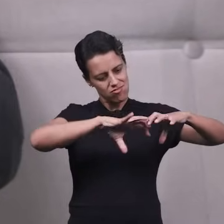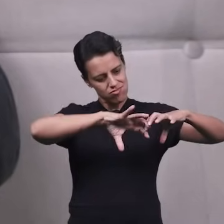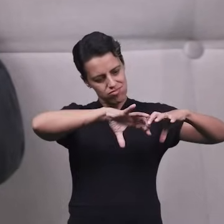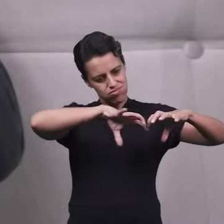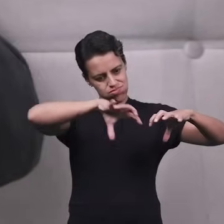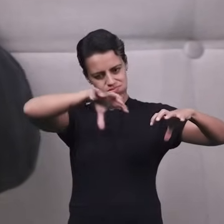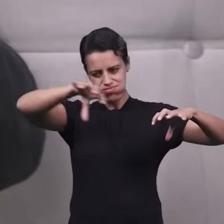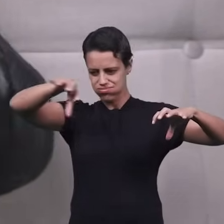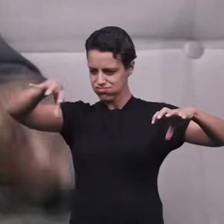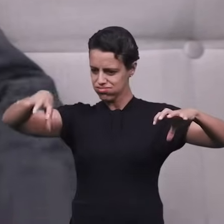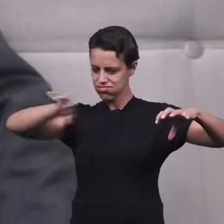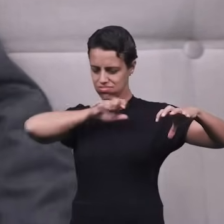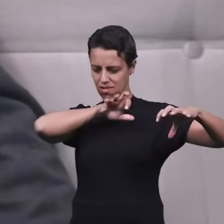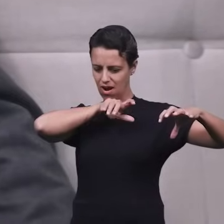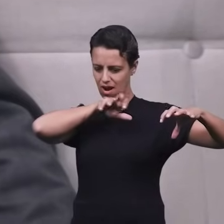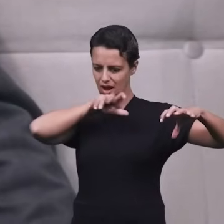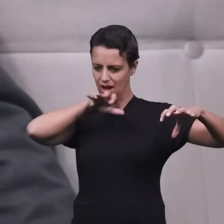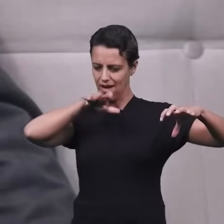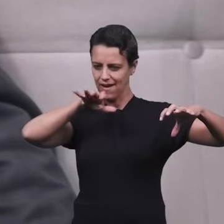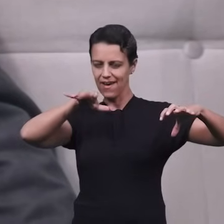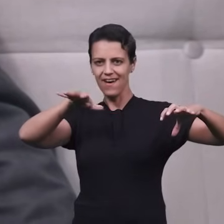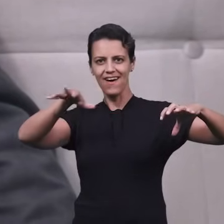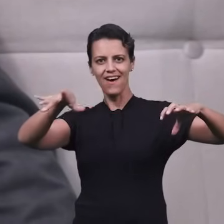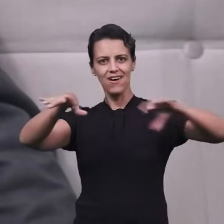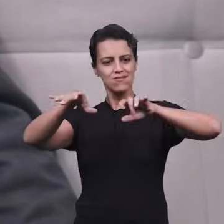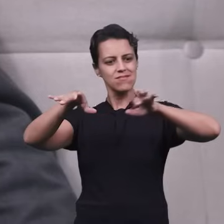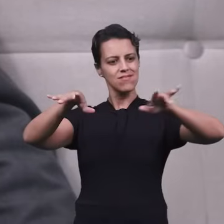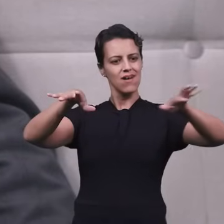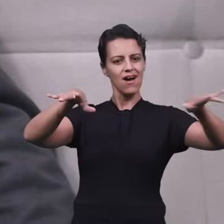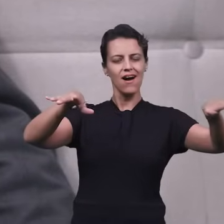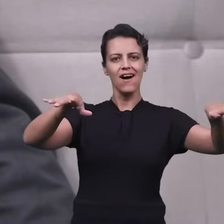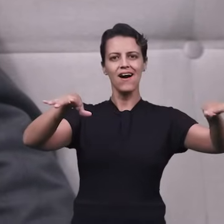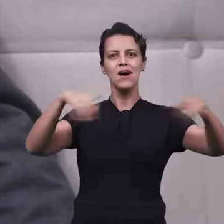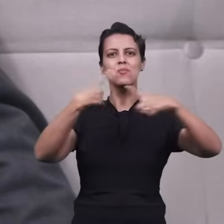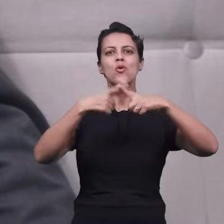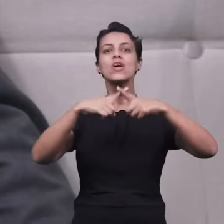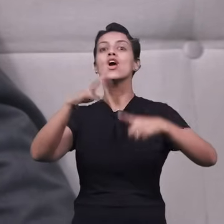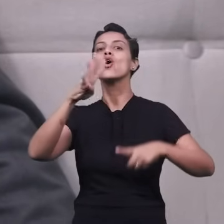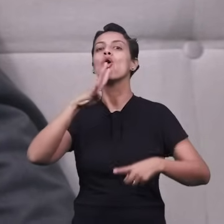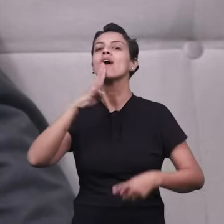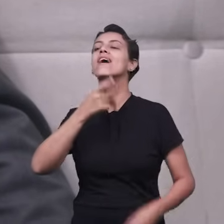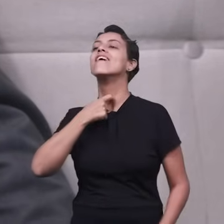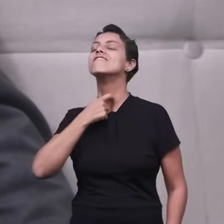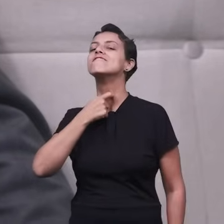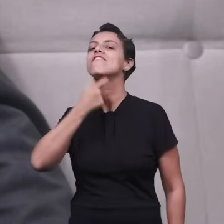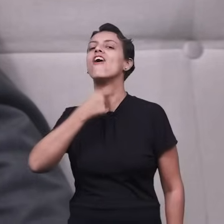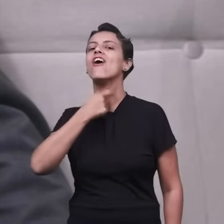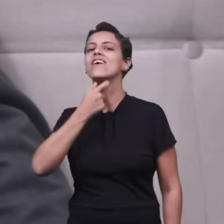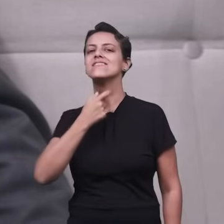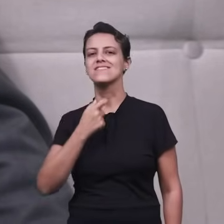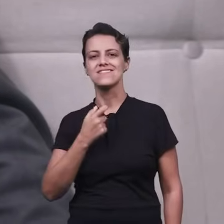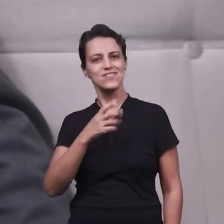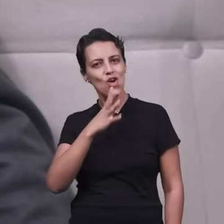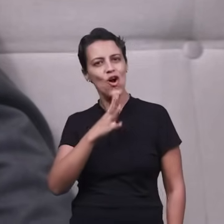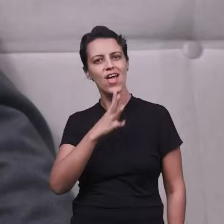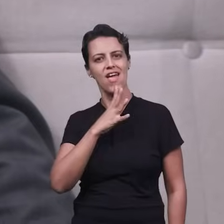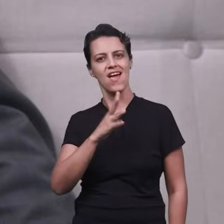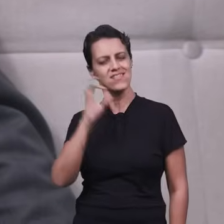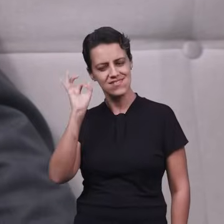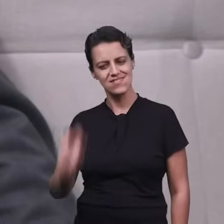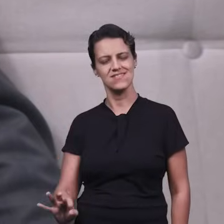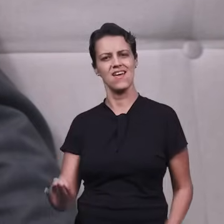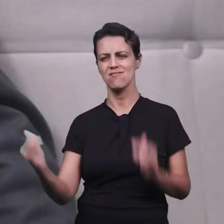as outras, mas não houve confusão. Então é interessante como é que as ovelhas também ouvem a voz do pastor, cuidador de ovelhas